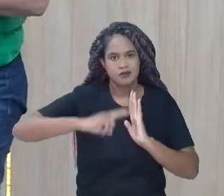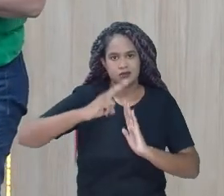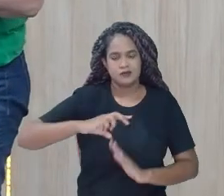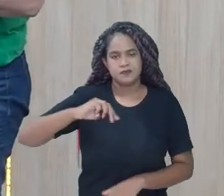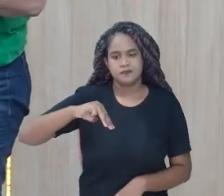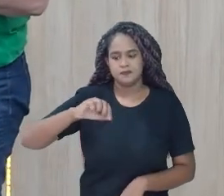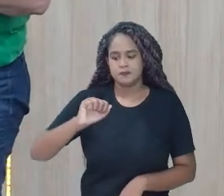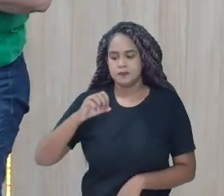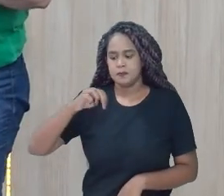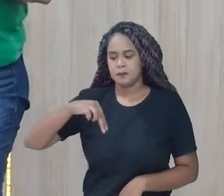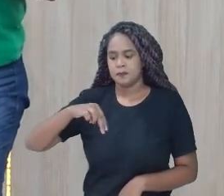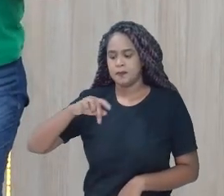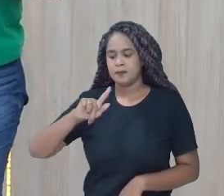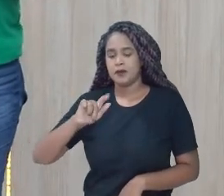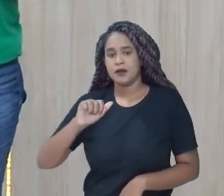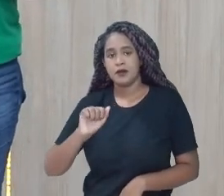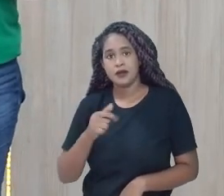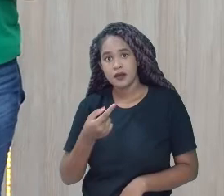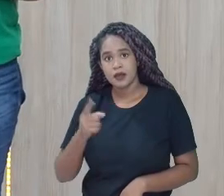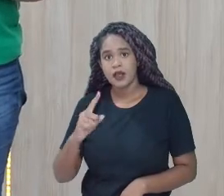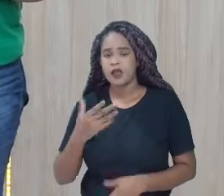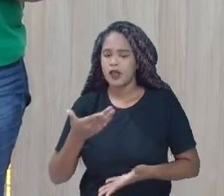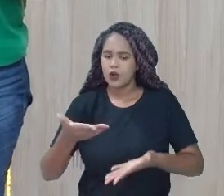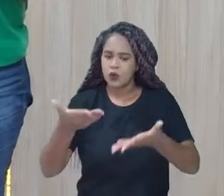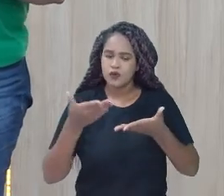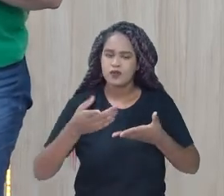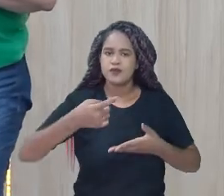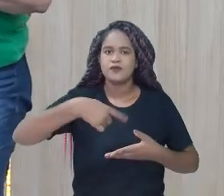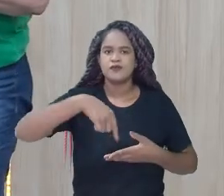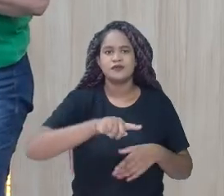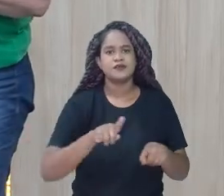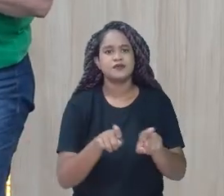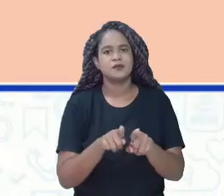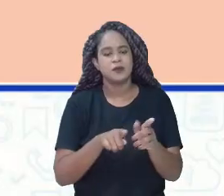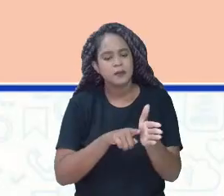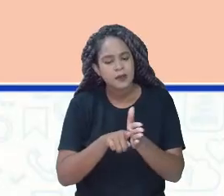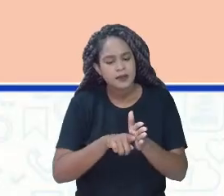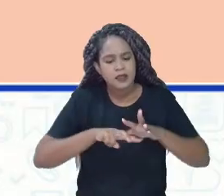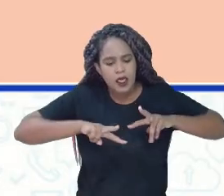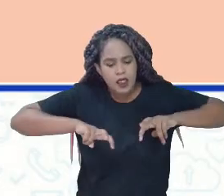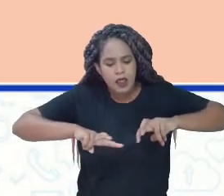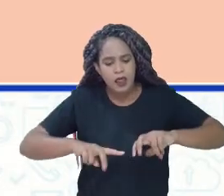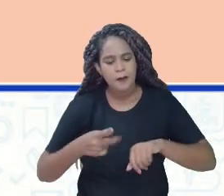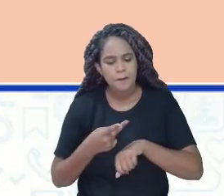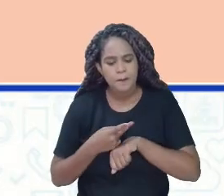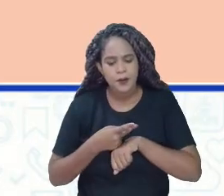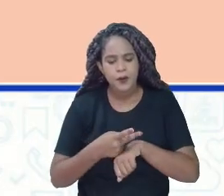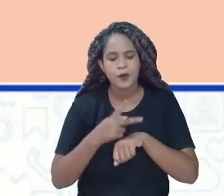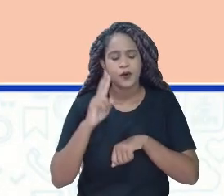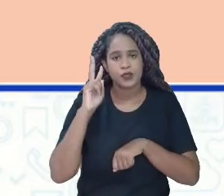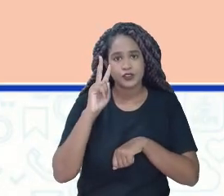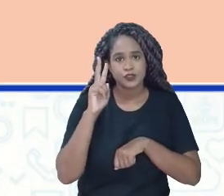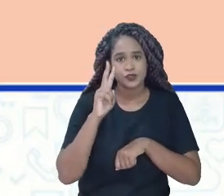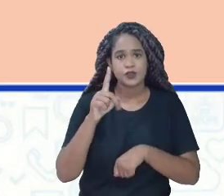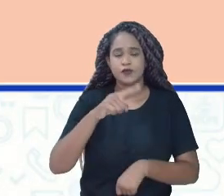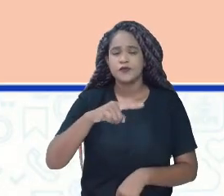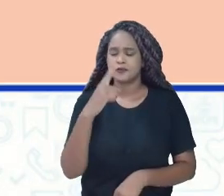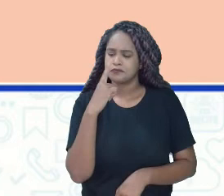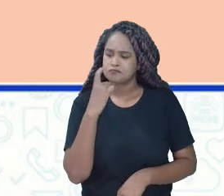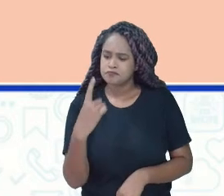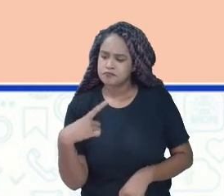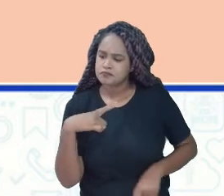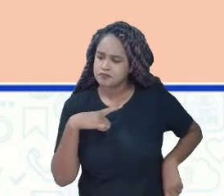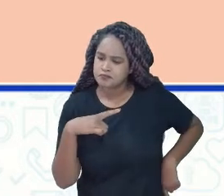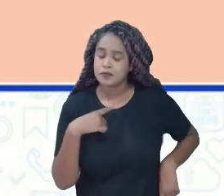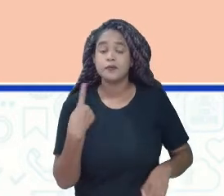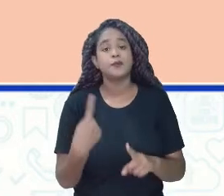mangá. E eu convido os outros a lerem, a pesquisar, a procurar uma história que você se interessa, porque